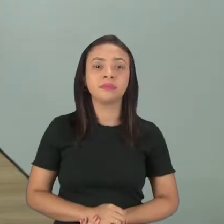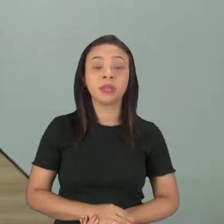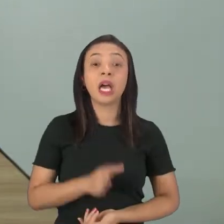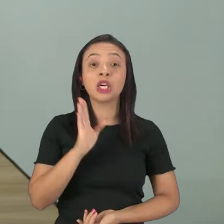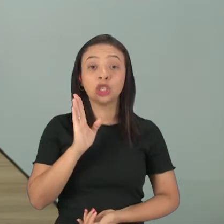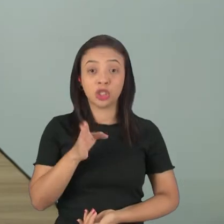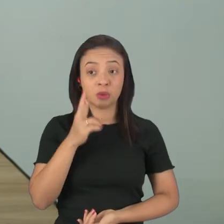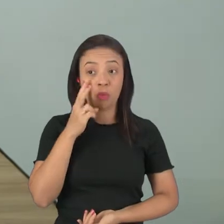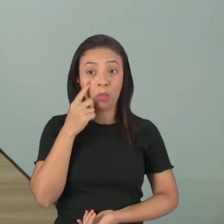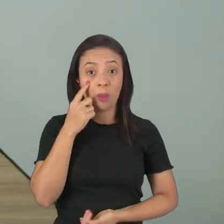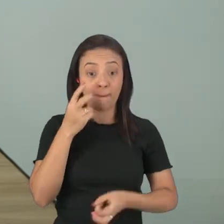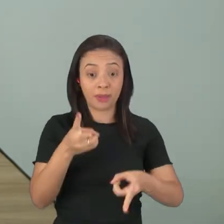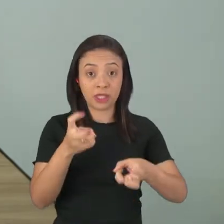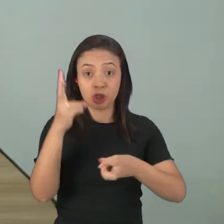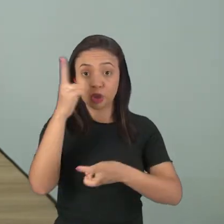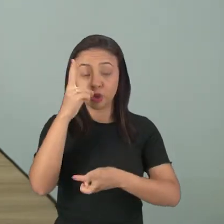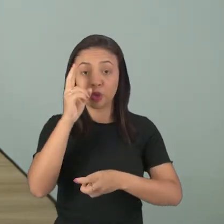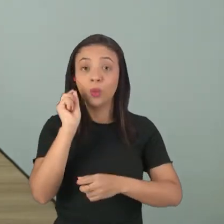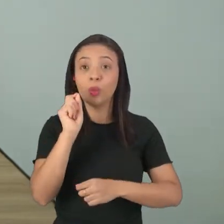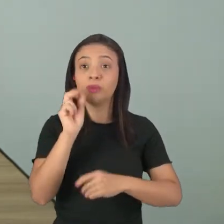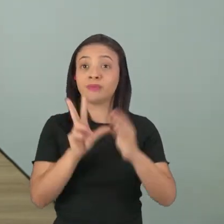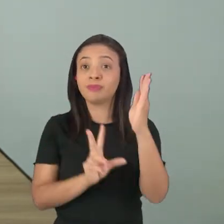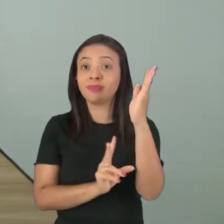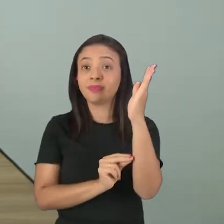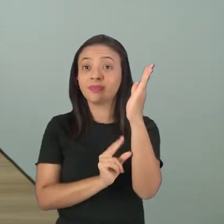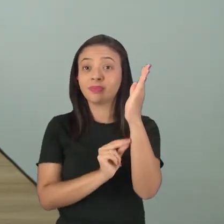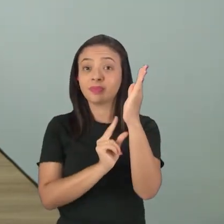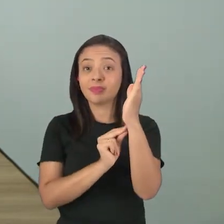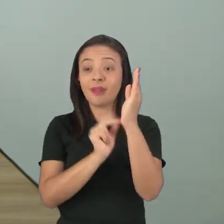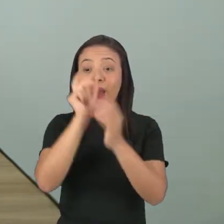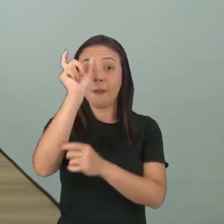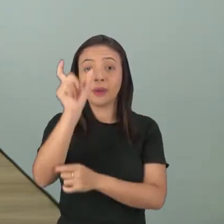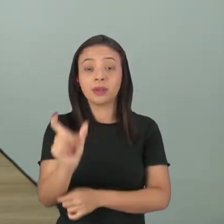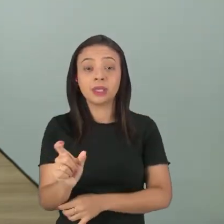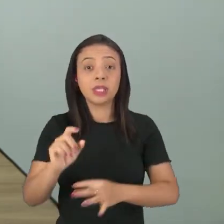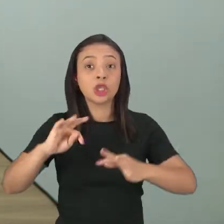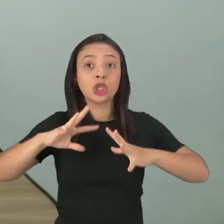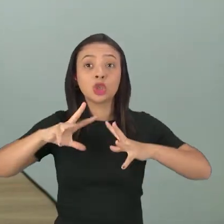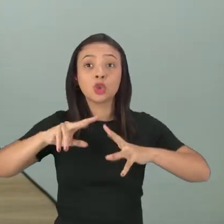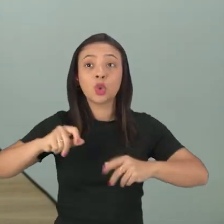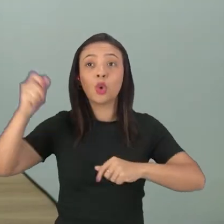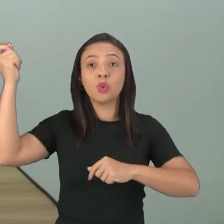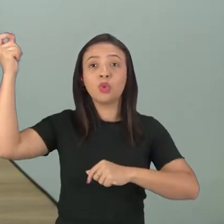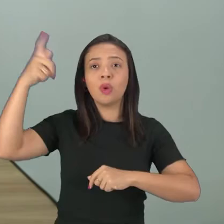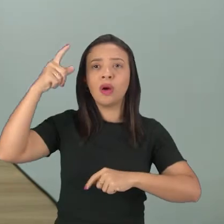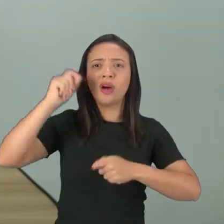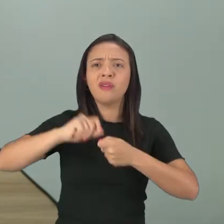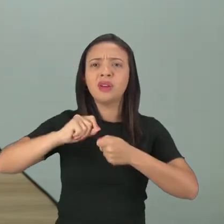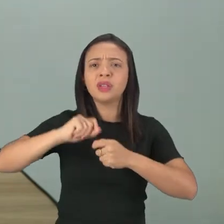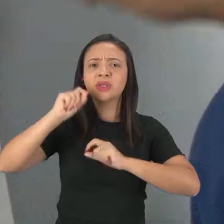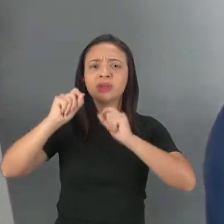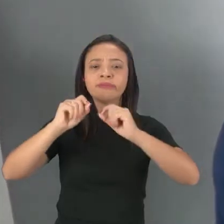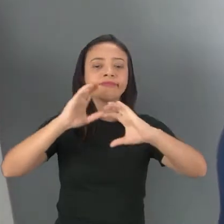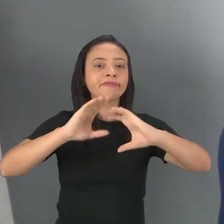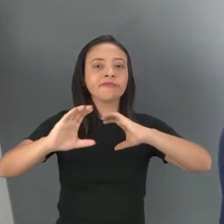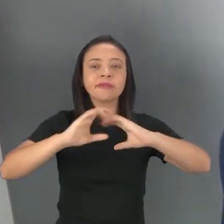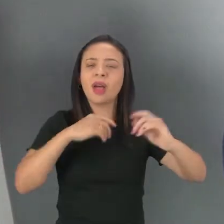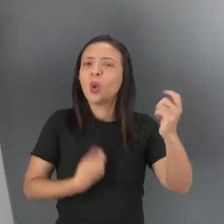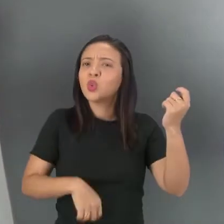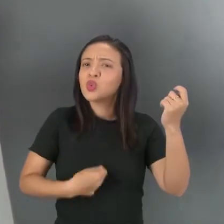viu as duas versões que a cigarra é a personagem que passou todo o verão fazendo o quê